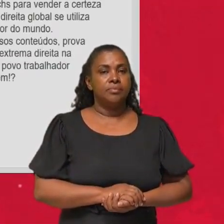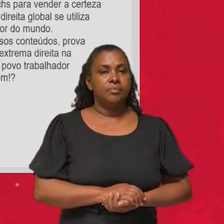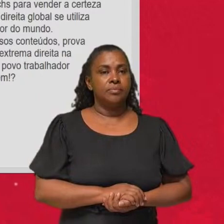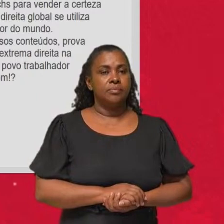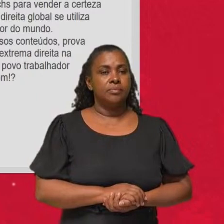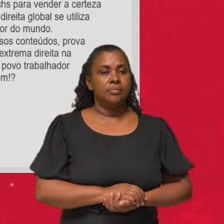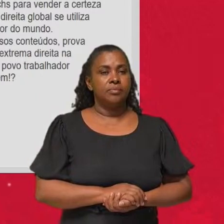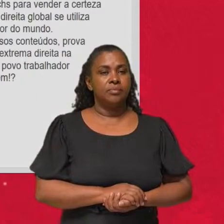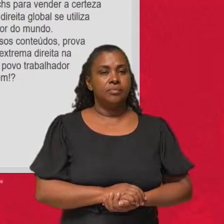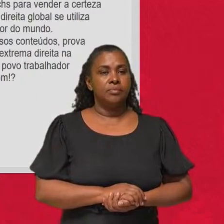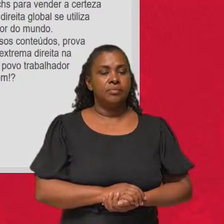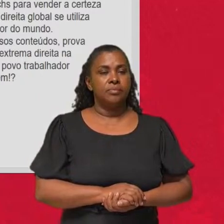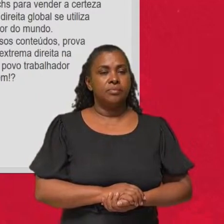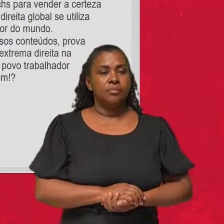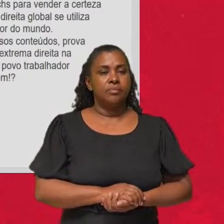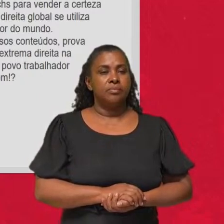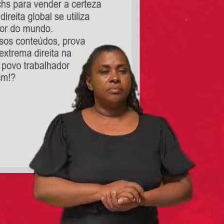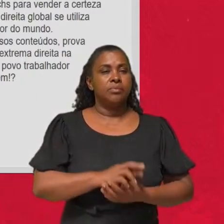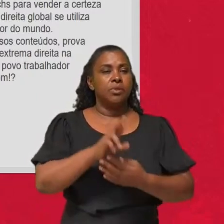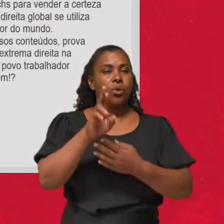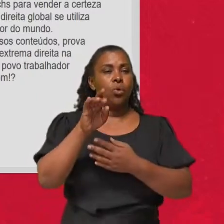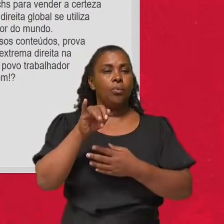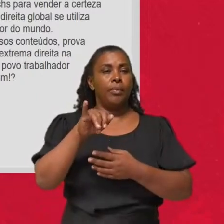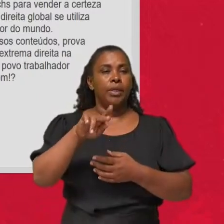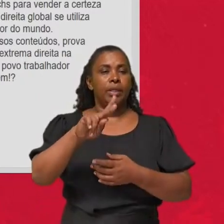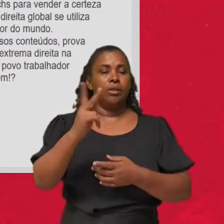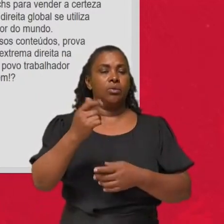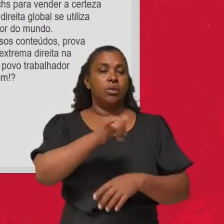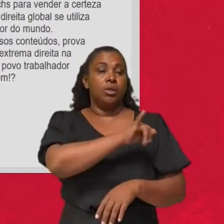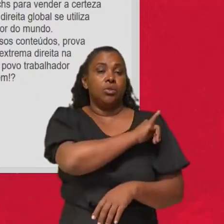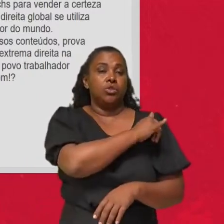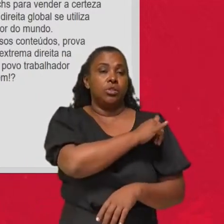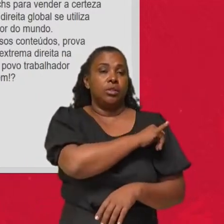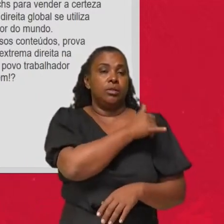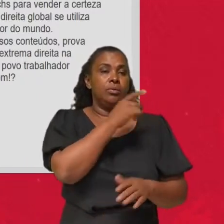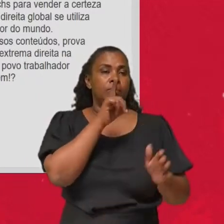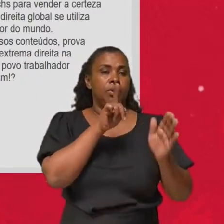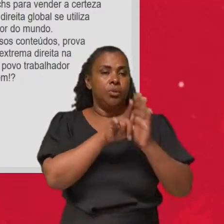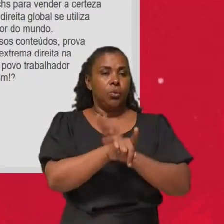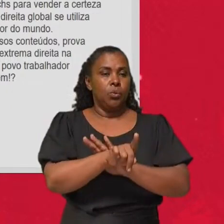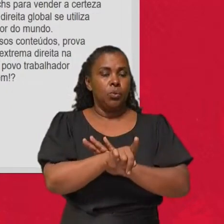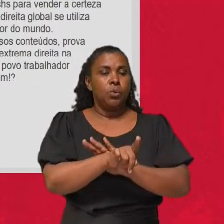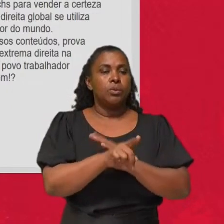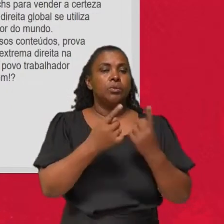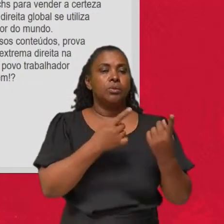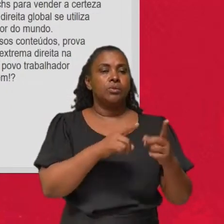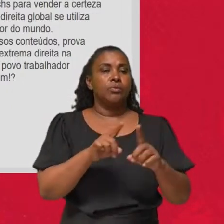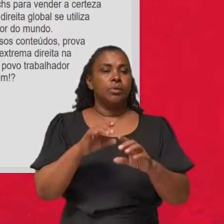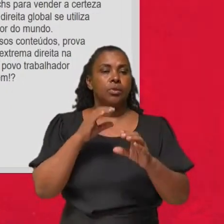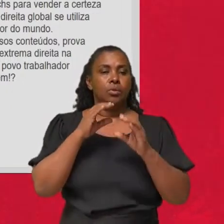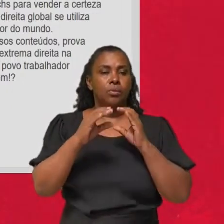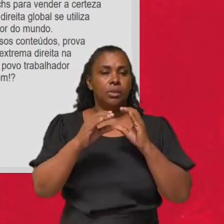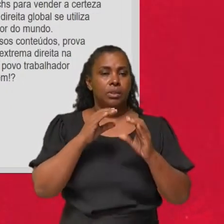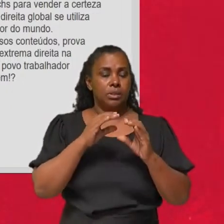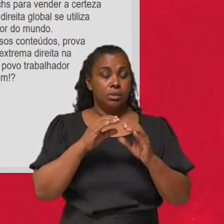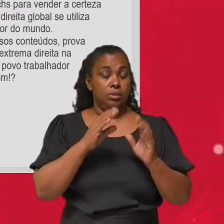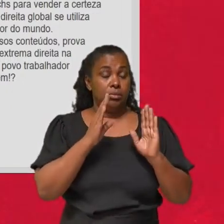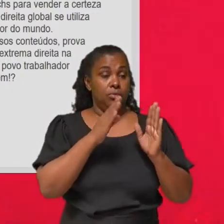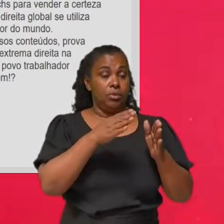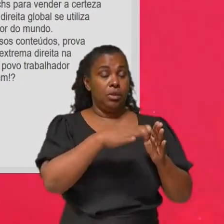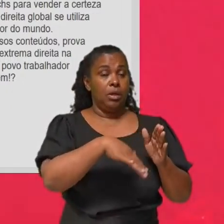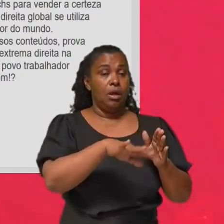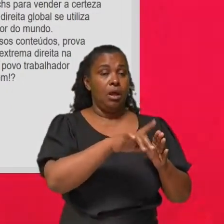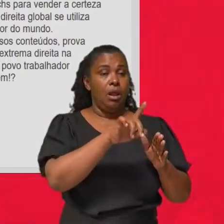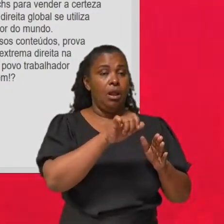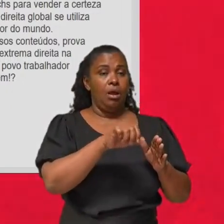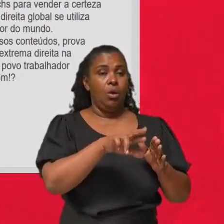Rubinho da Divinéia, Rio de Janeiro. Os desafios da comunicação, para Laura Cito. Algoritmos preditivos